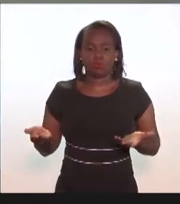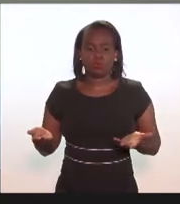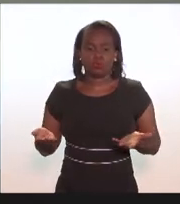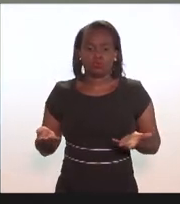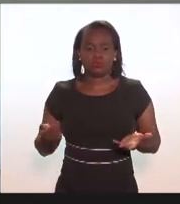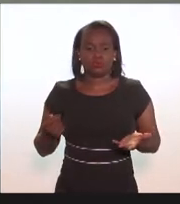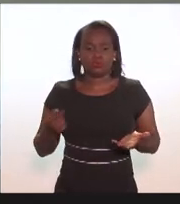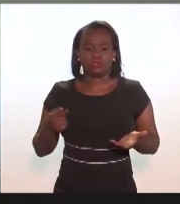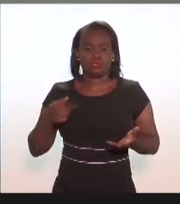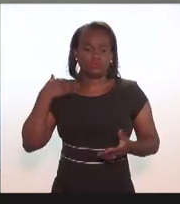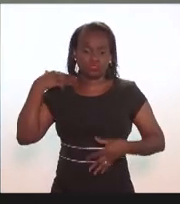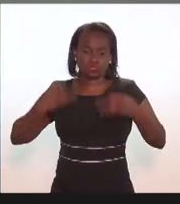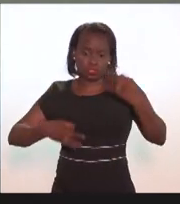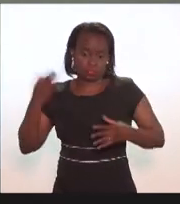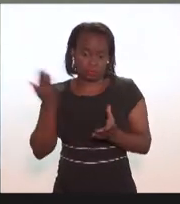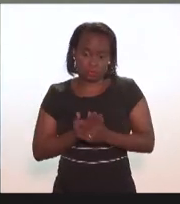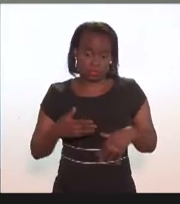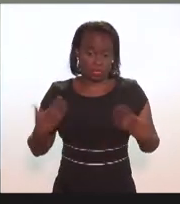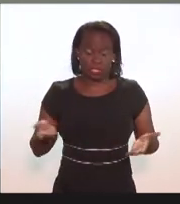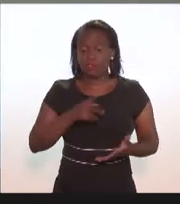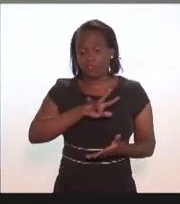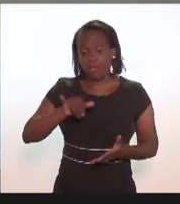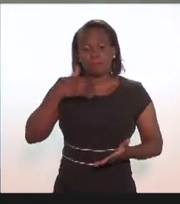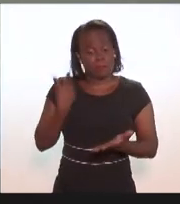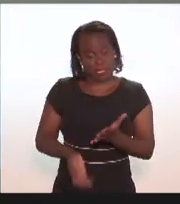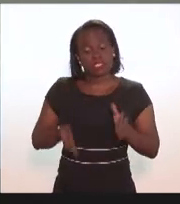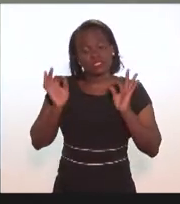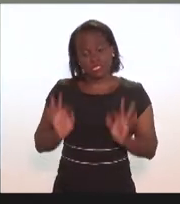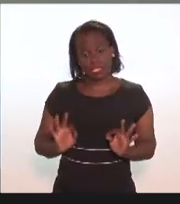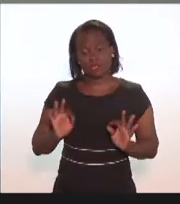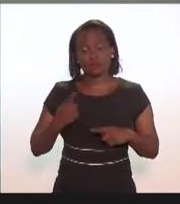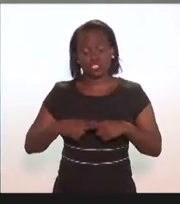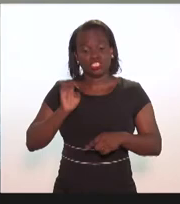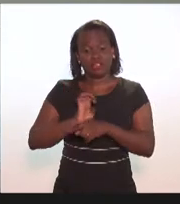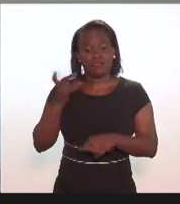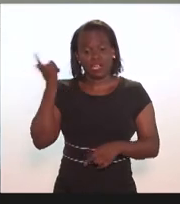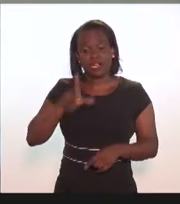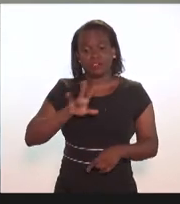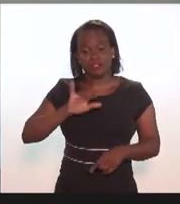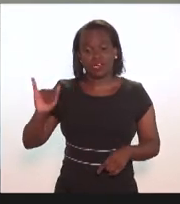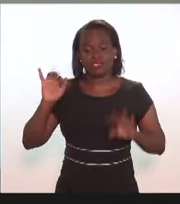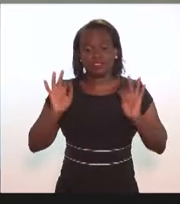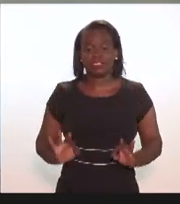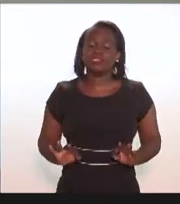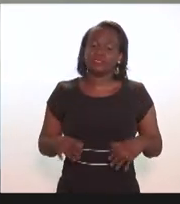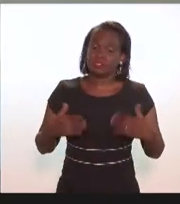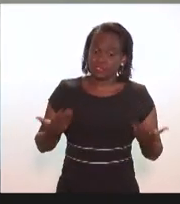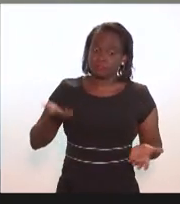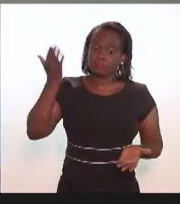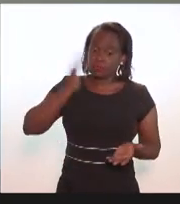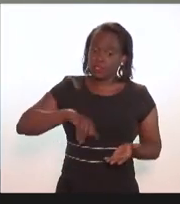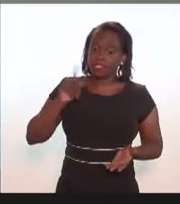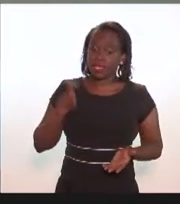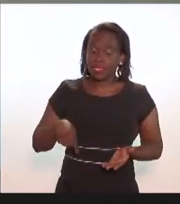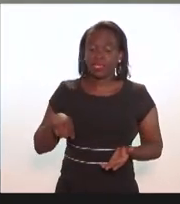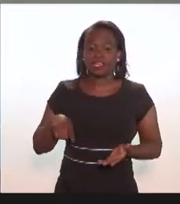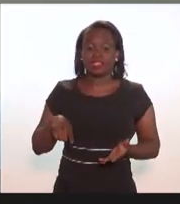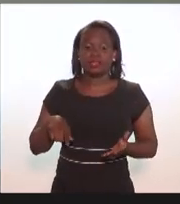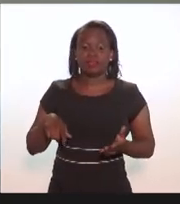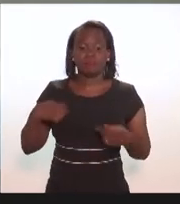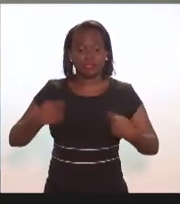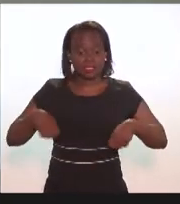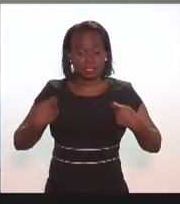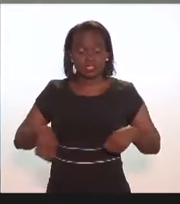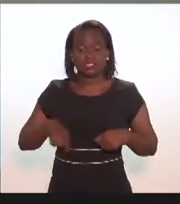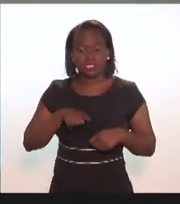em foro judicial, as empresas perderiam essas ações para o Estado, que, de fato, aquilo era uma operação na qual